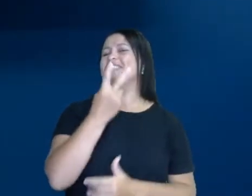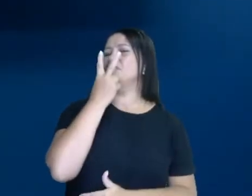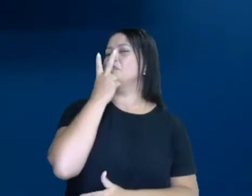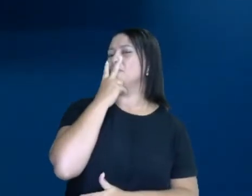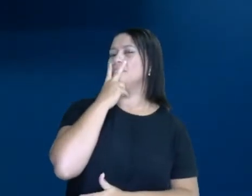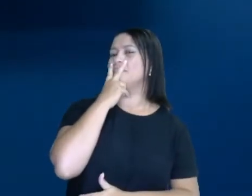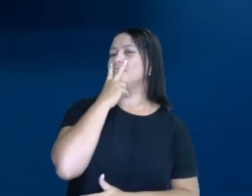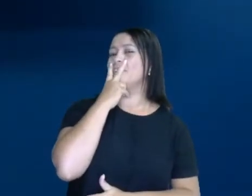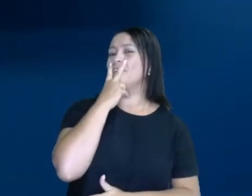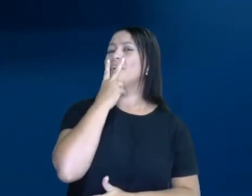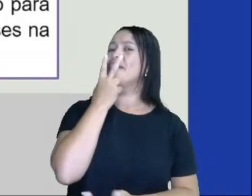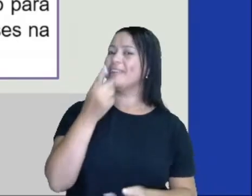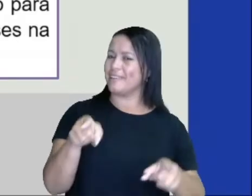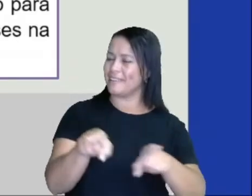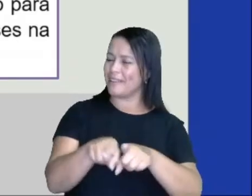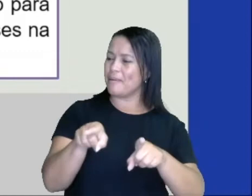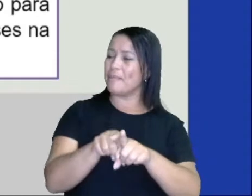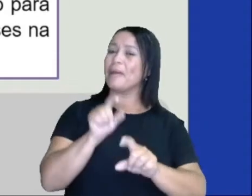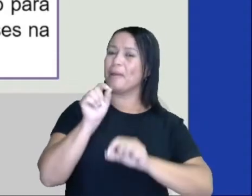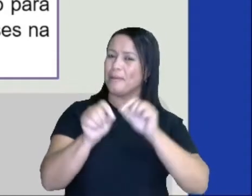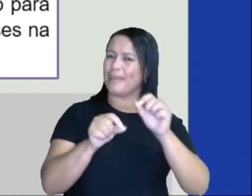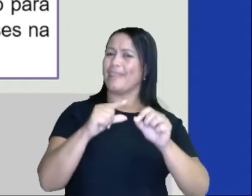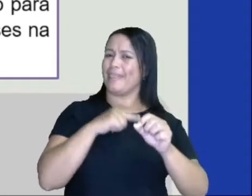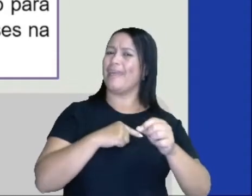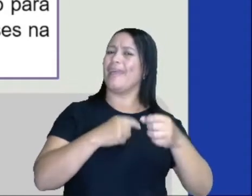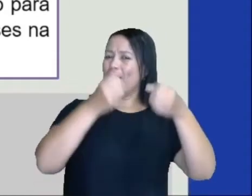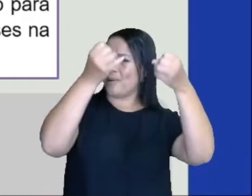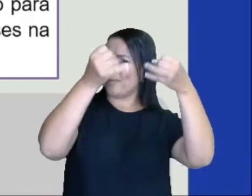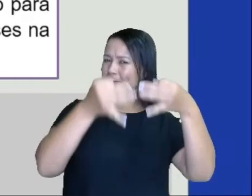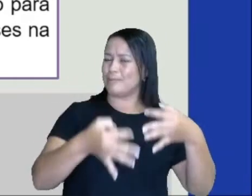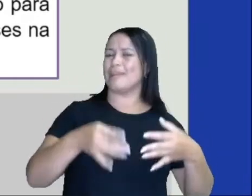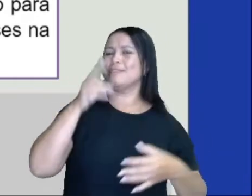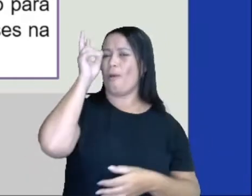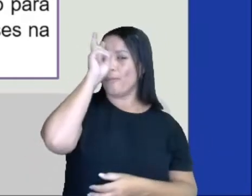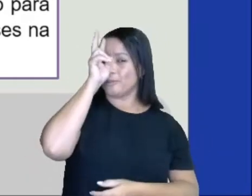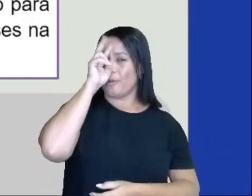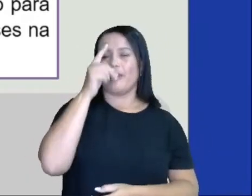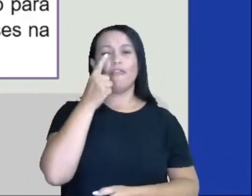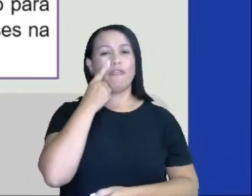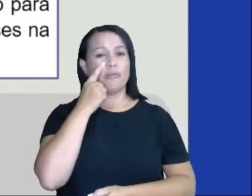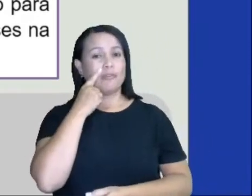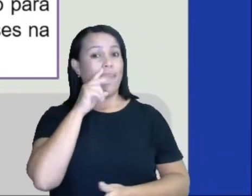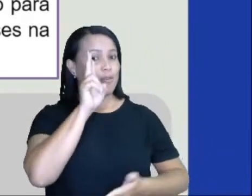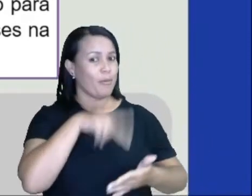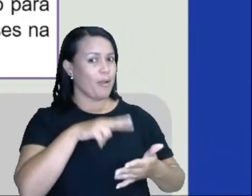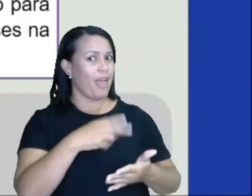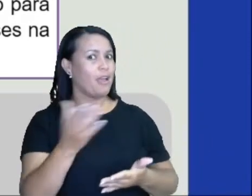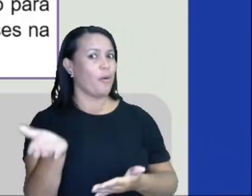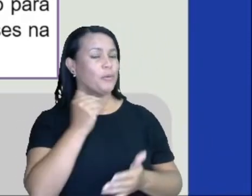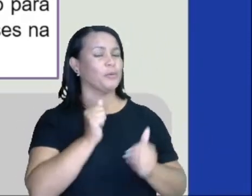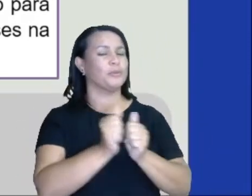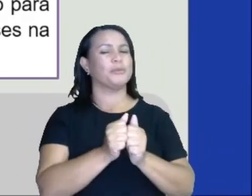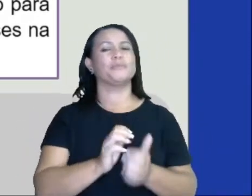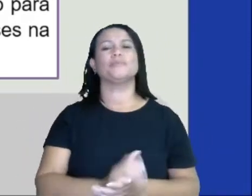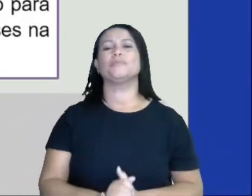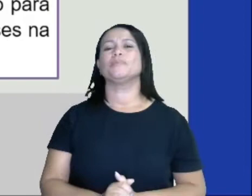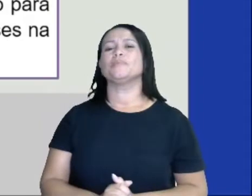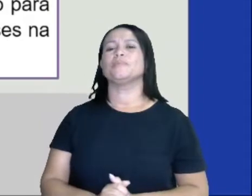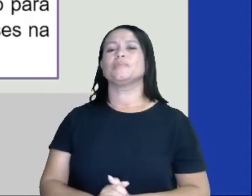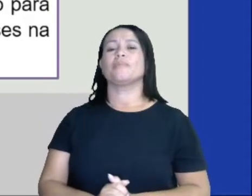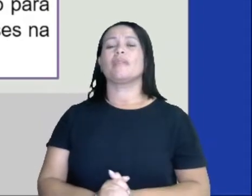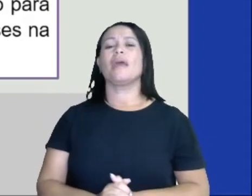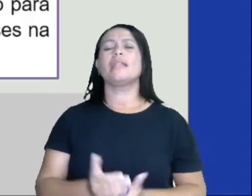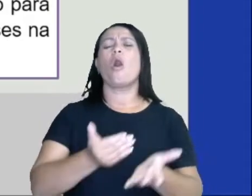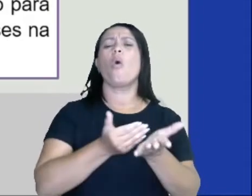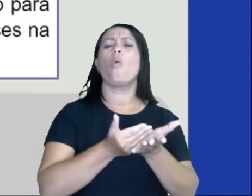Santo Antão, gente, que merece também uma breve história, né? Então, vamos leiam comigo, tá bom?